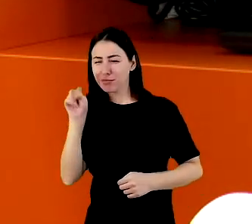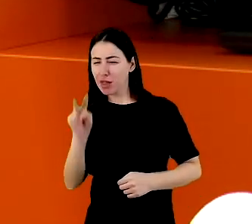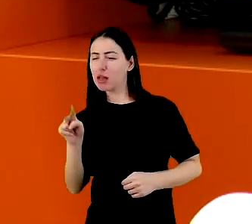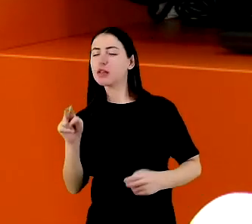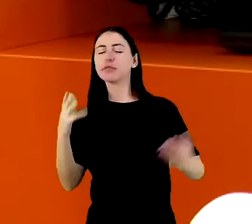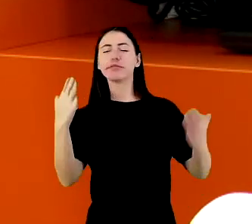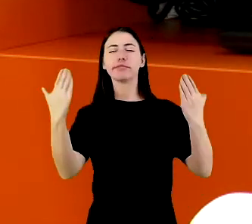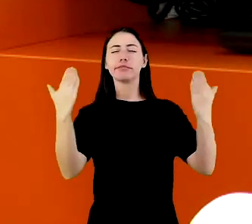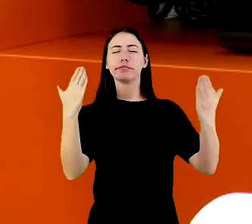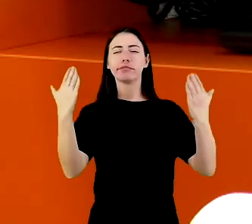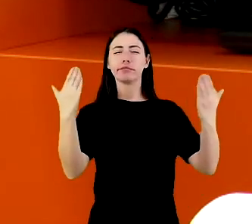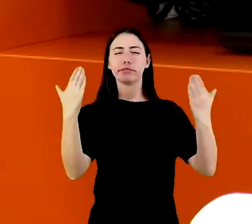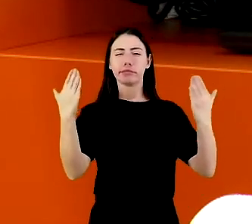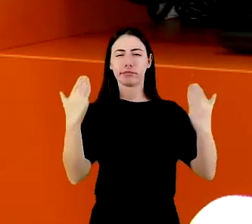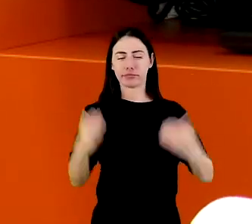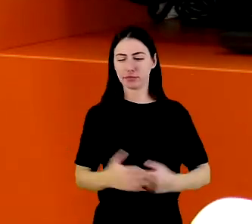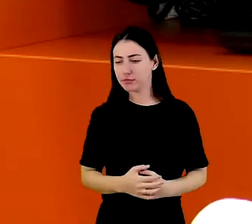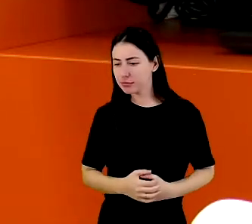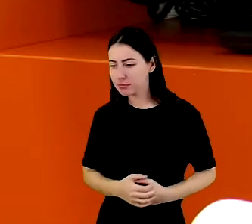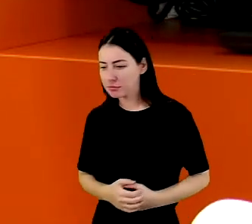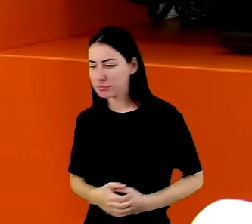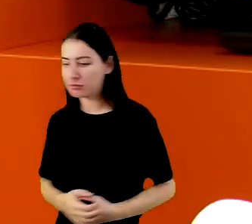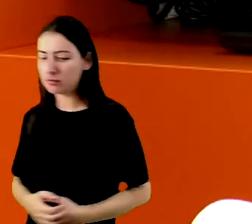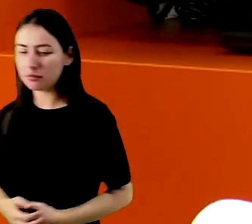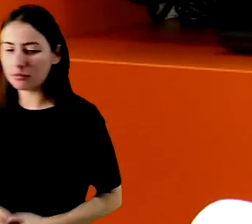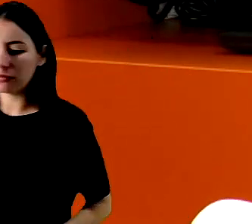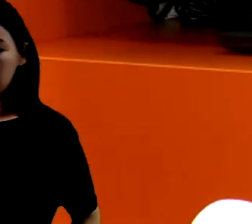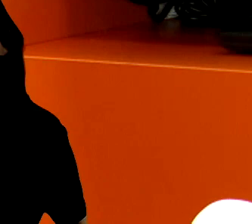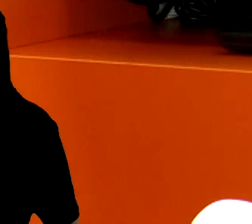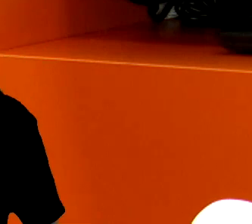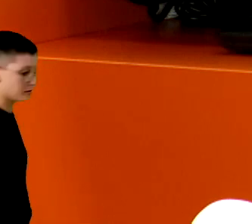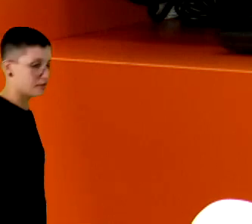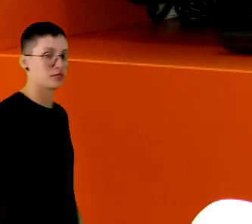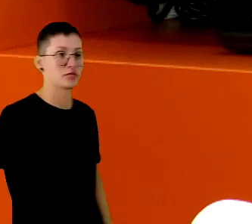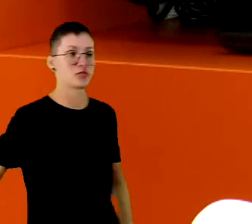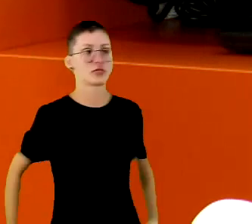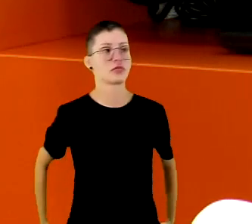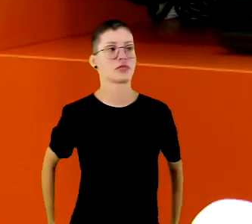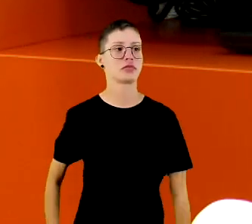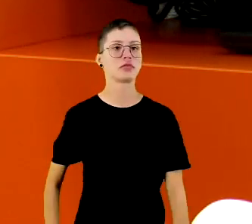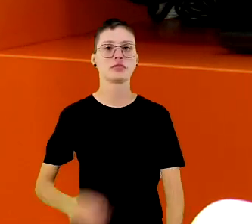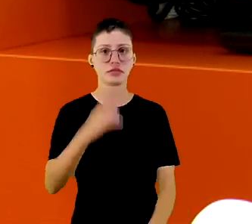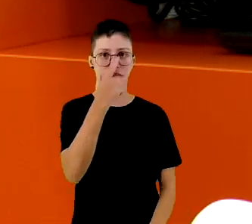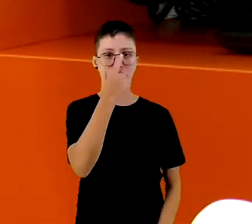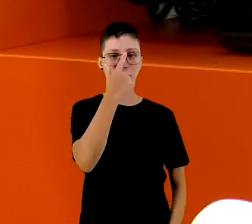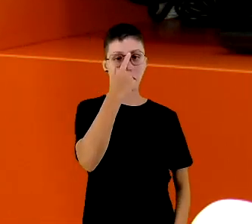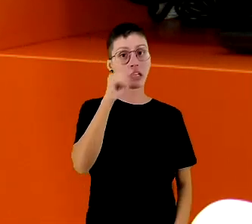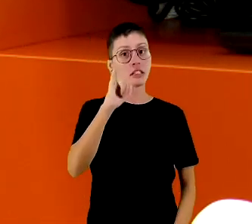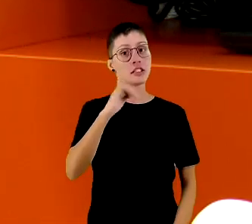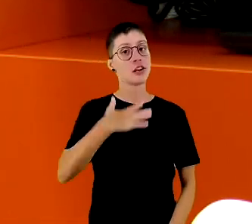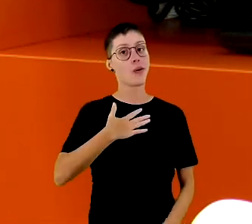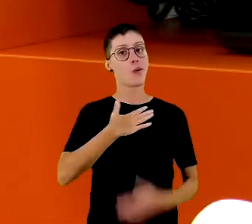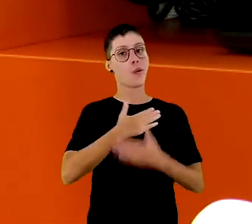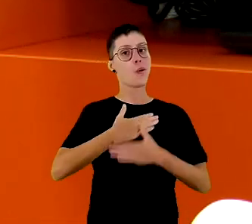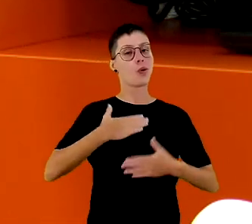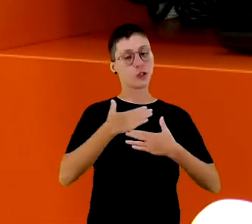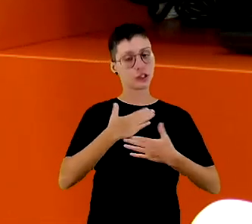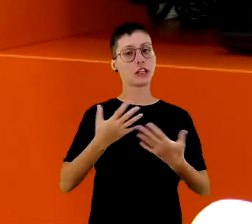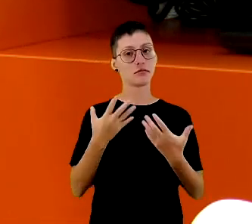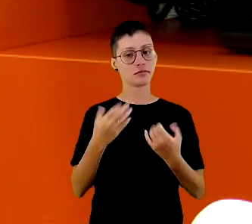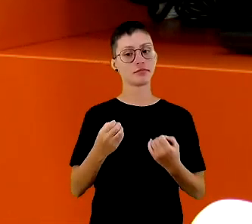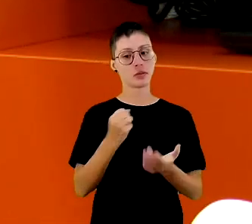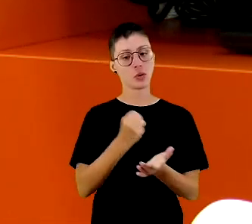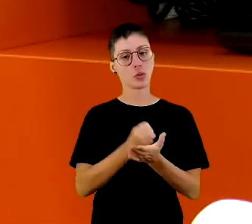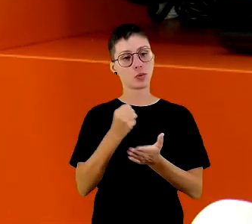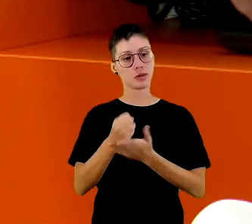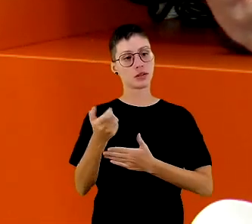perfil para me dar uma taxa, um preço. Se eu estiver satisfeito, eu vou lá e contrato com esse outro. Ou seja,